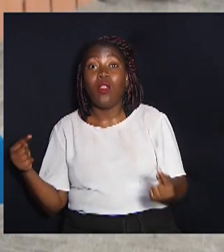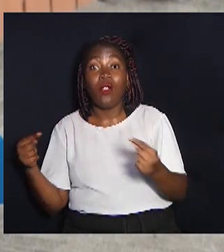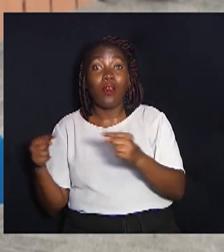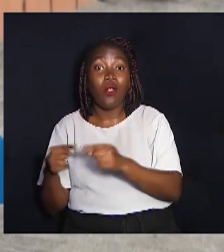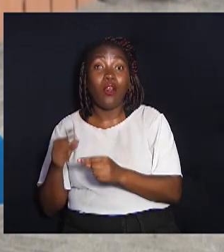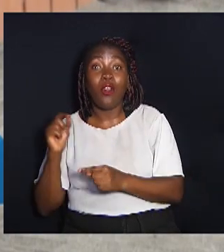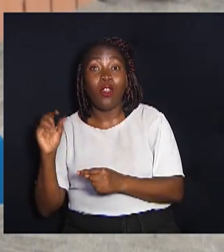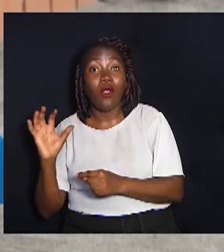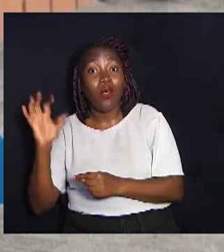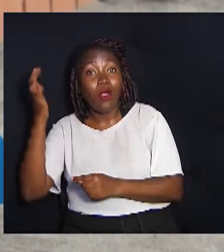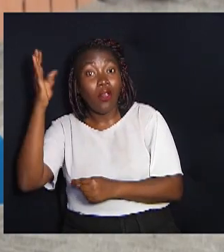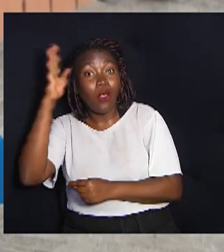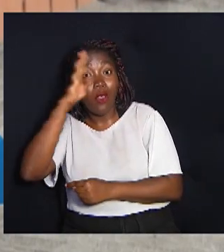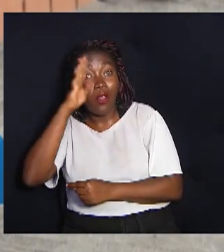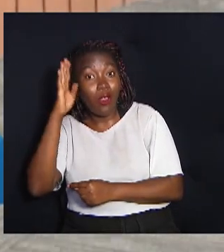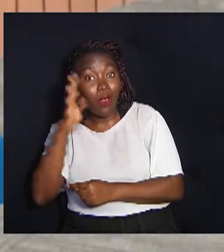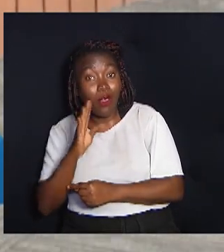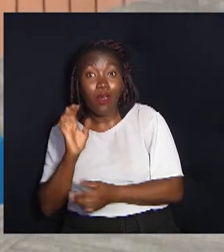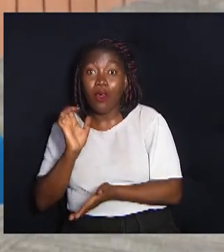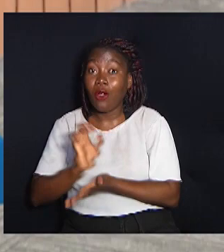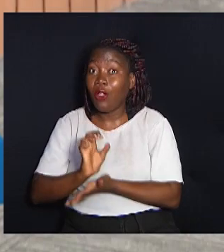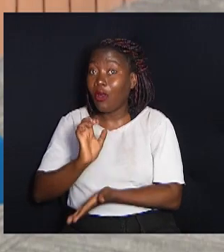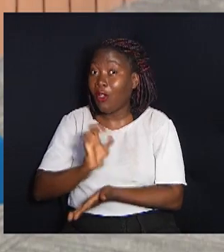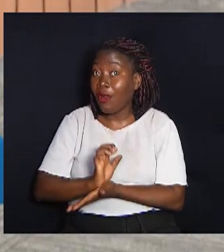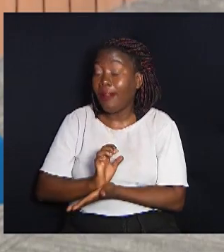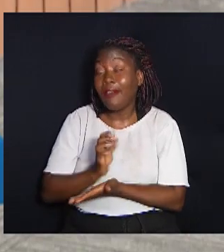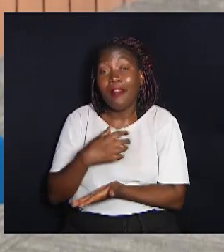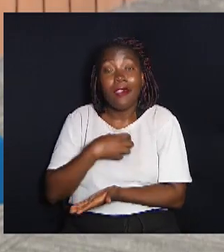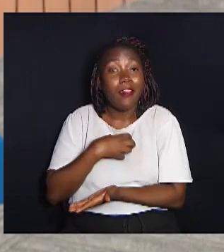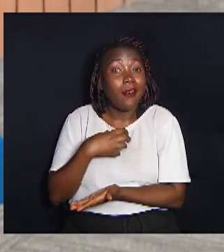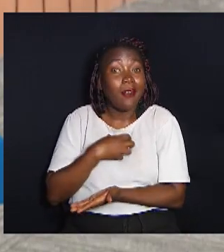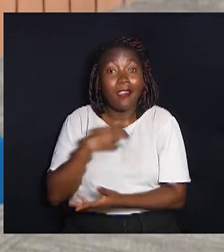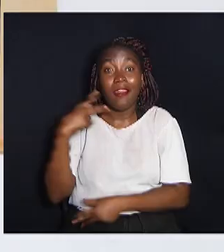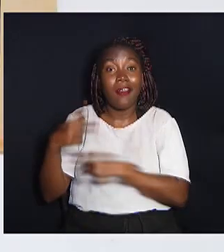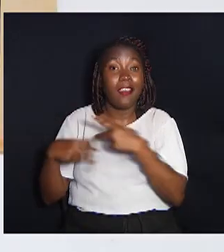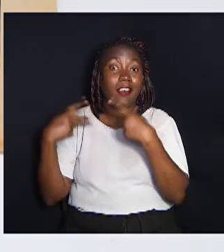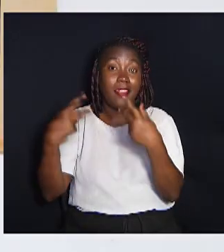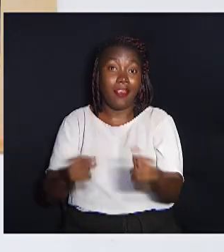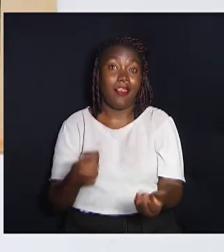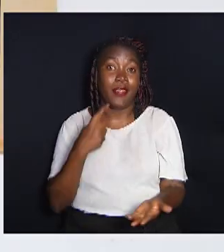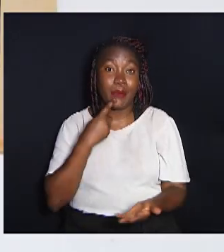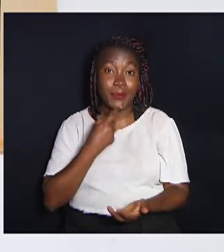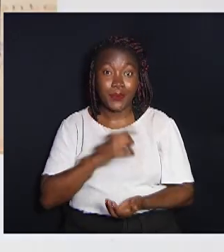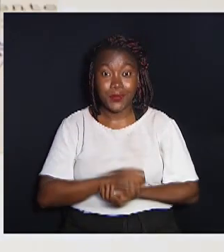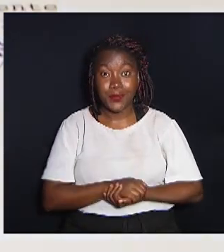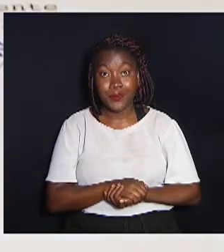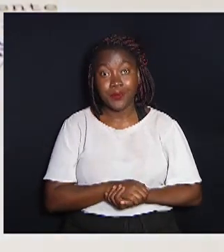acontecia no Brasil, no Estado. É uma forma da Câmara dar um presente para Campinas.